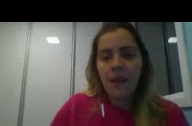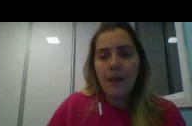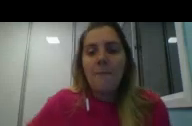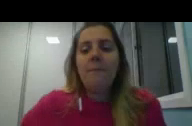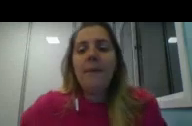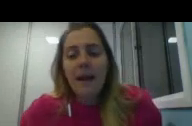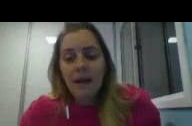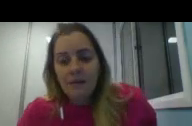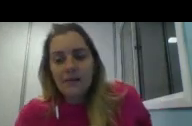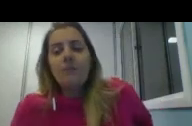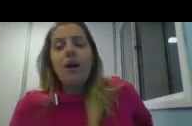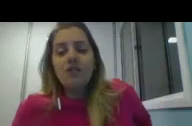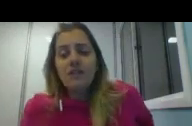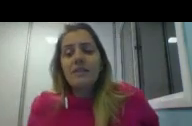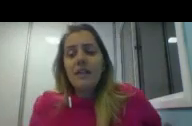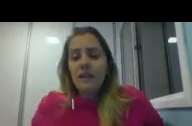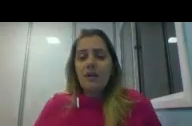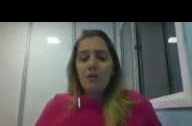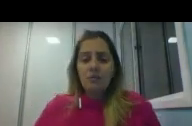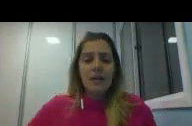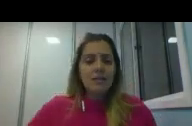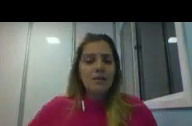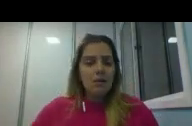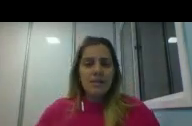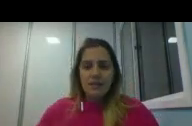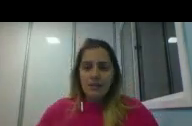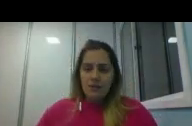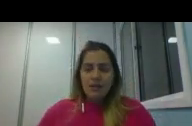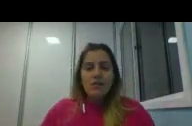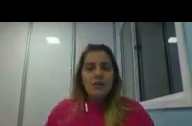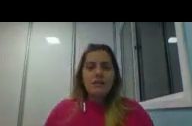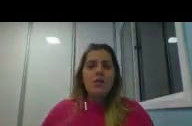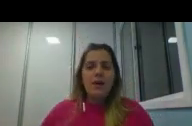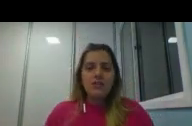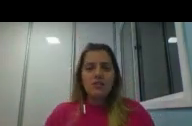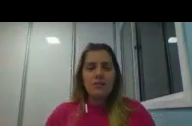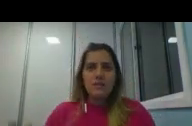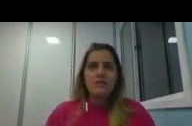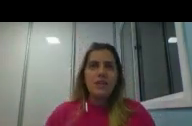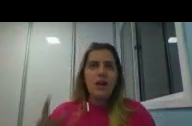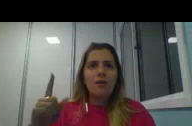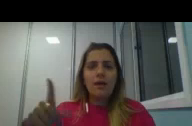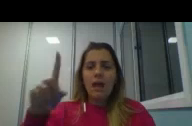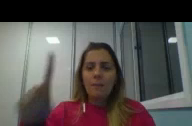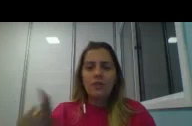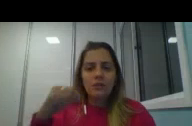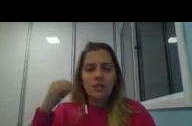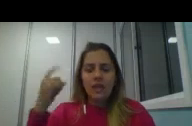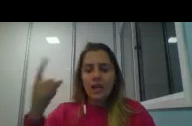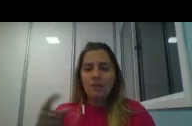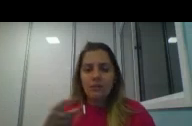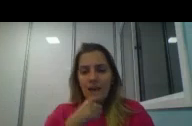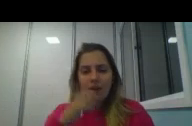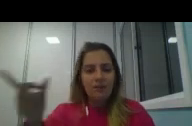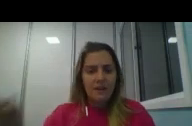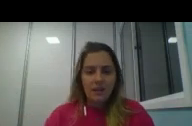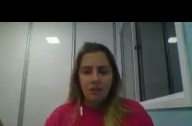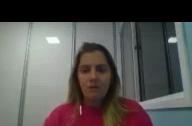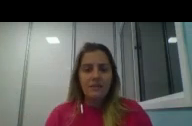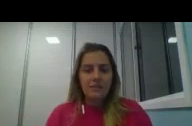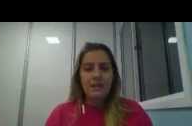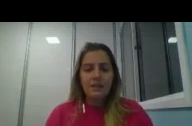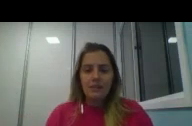frequente, mas pode ser que aconteçam algumas dessas situações. Então, antes de vocês verem alguém apontando o dedo e